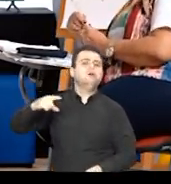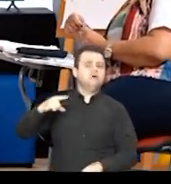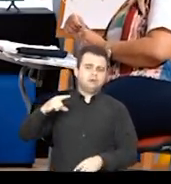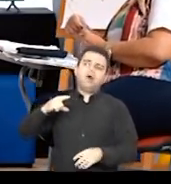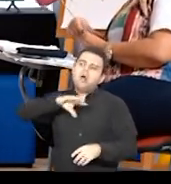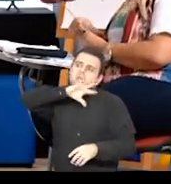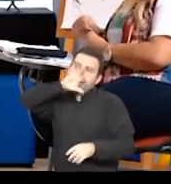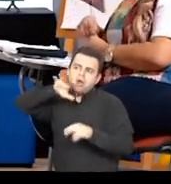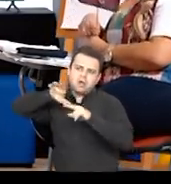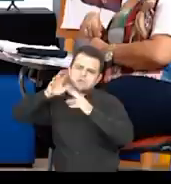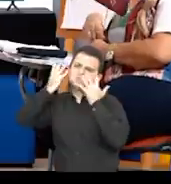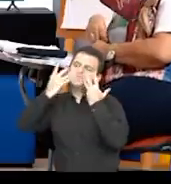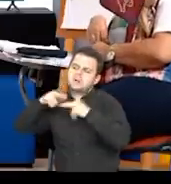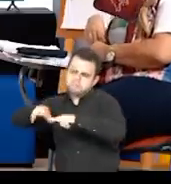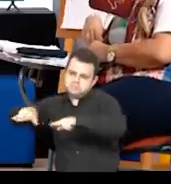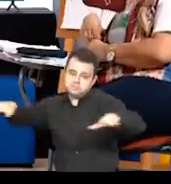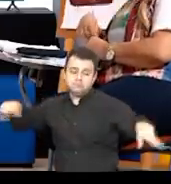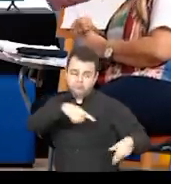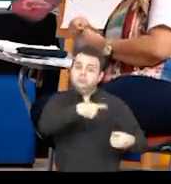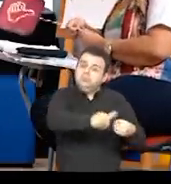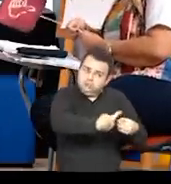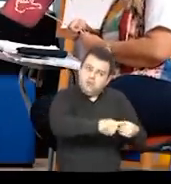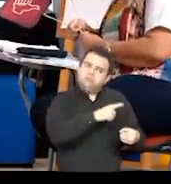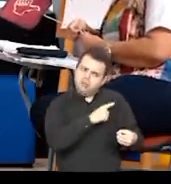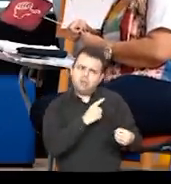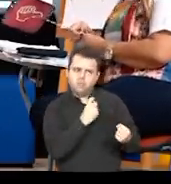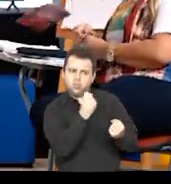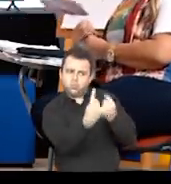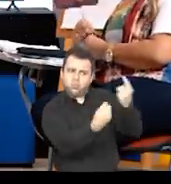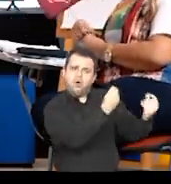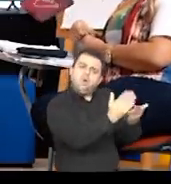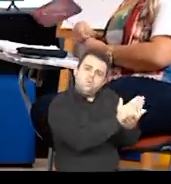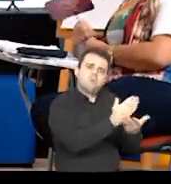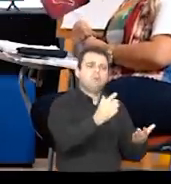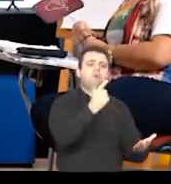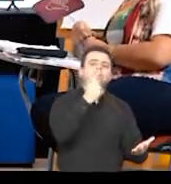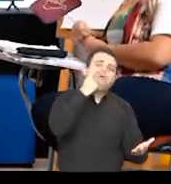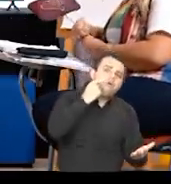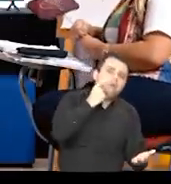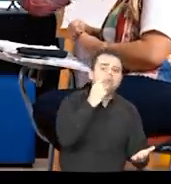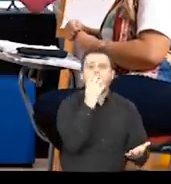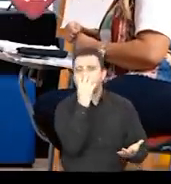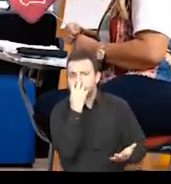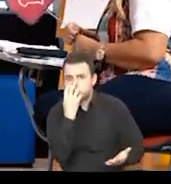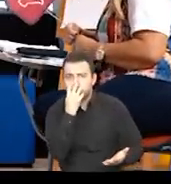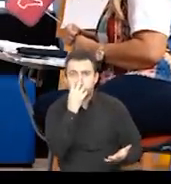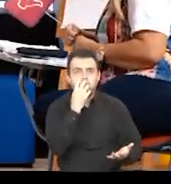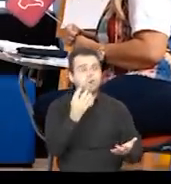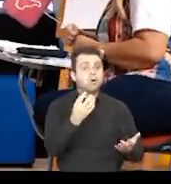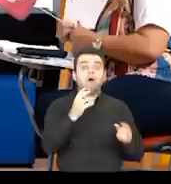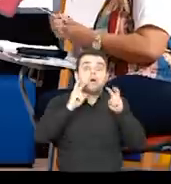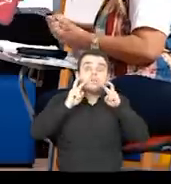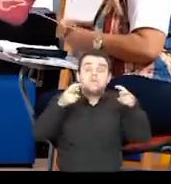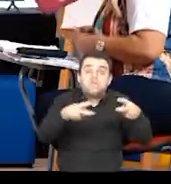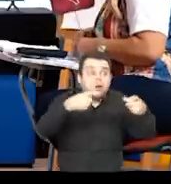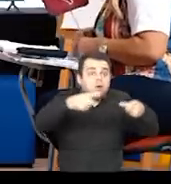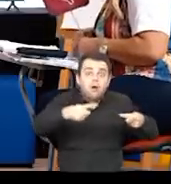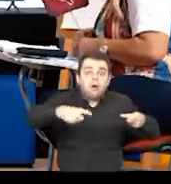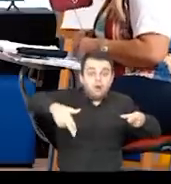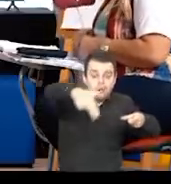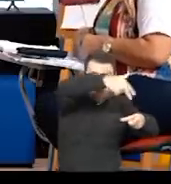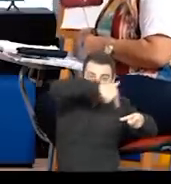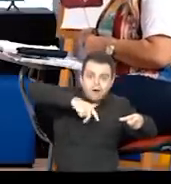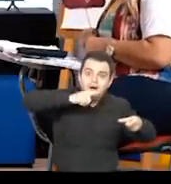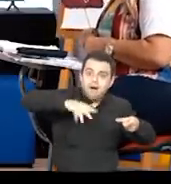monte de animais. Mas as crianças da cidade também têm contato com gato, com cachorro. Oh, se quiser ver capivara, é só vir na